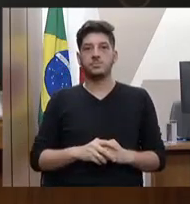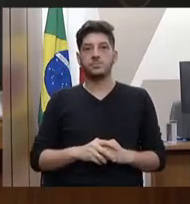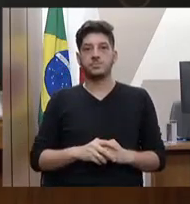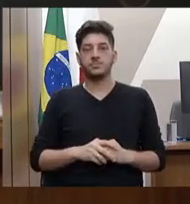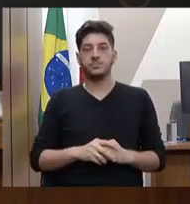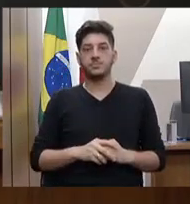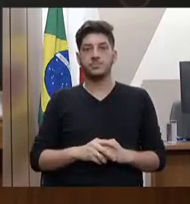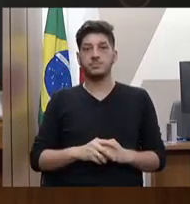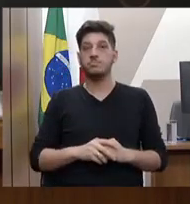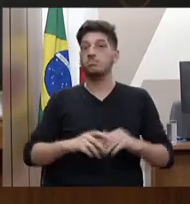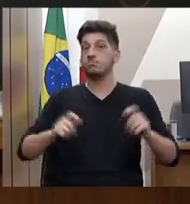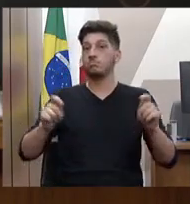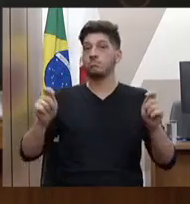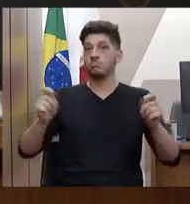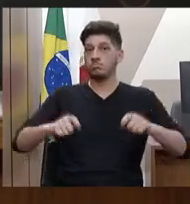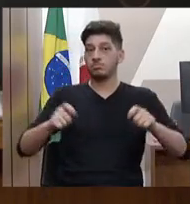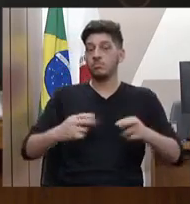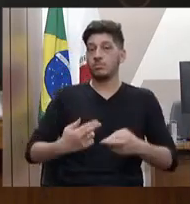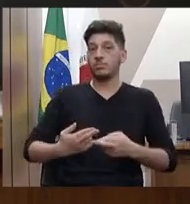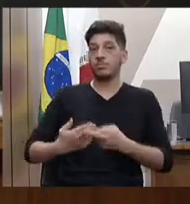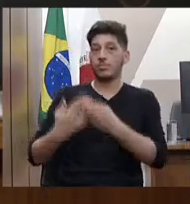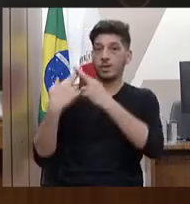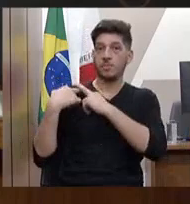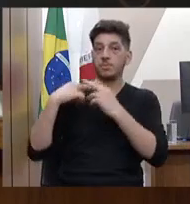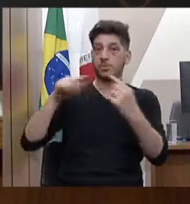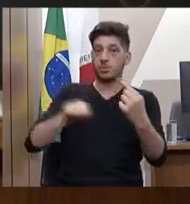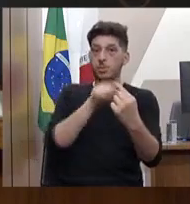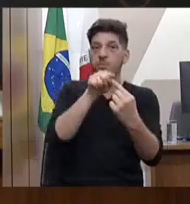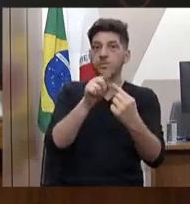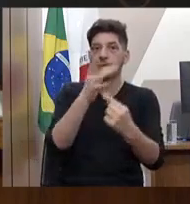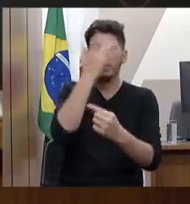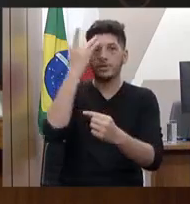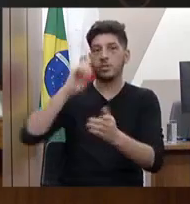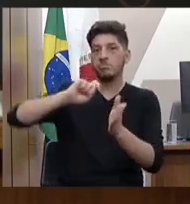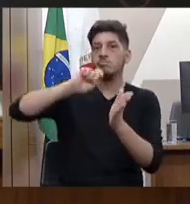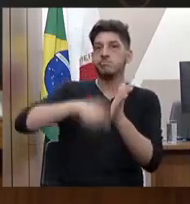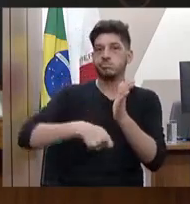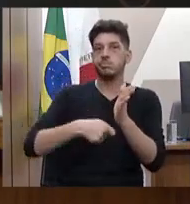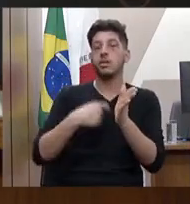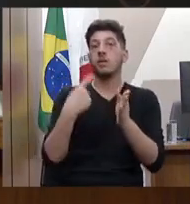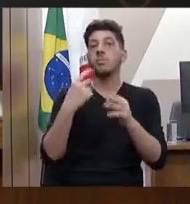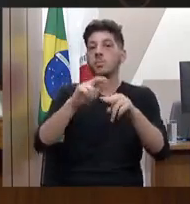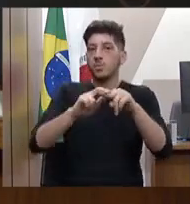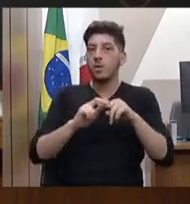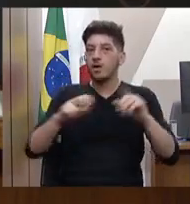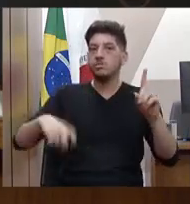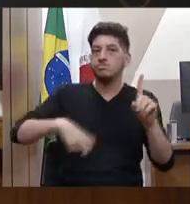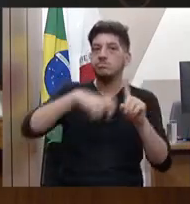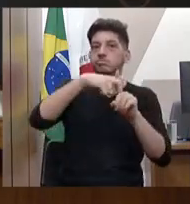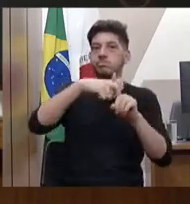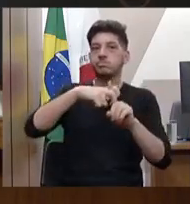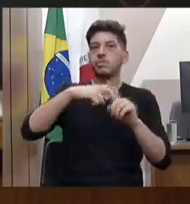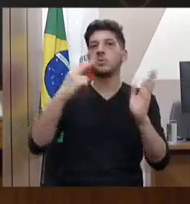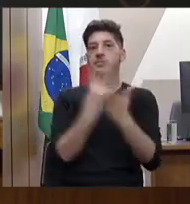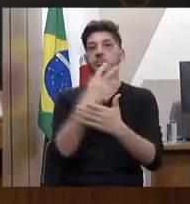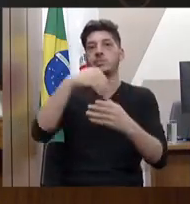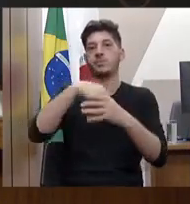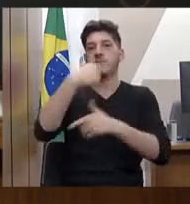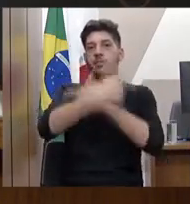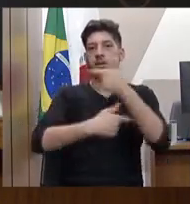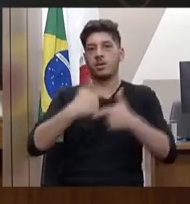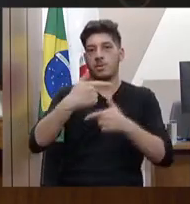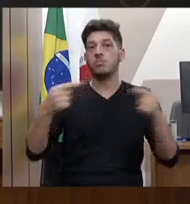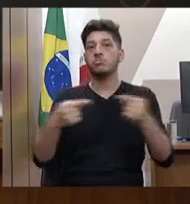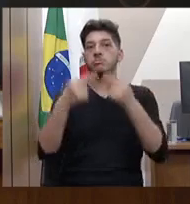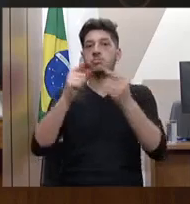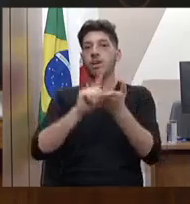possibilidade responsabilização objetiva do empregador por danos decorrentes de acidentes de trabalho compatibilidade artigo